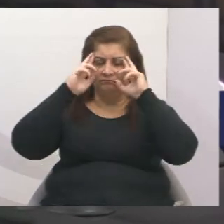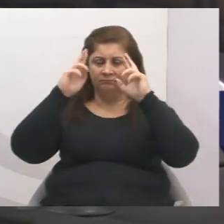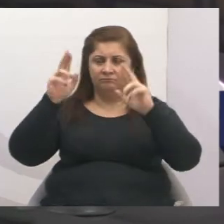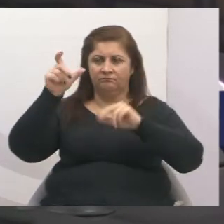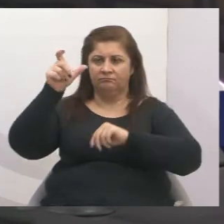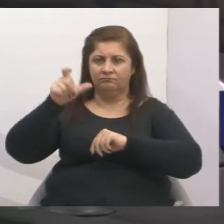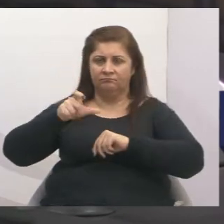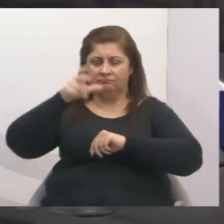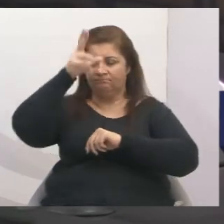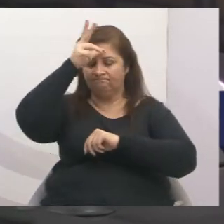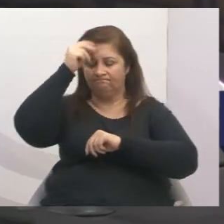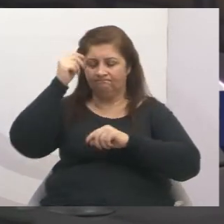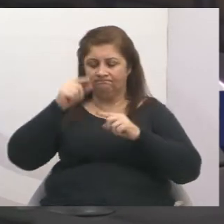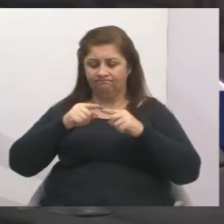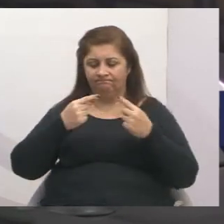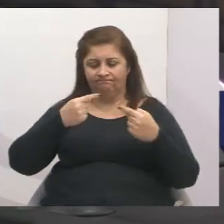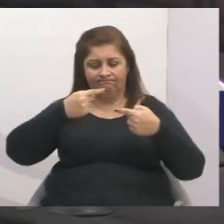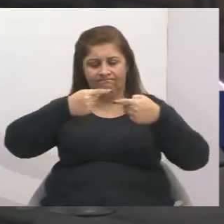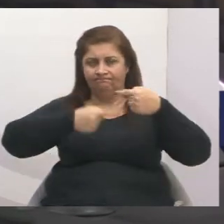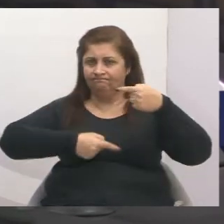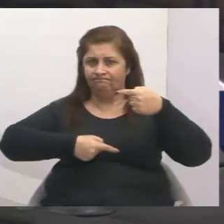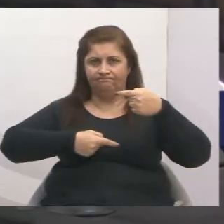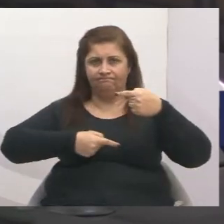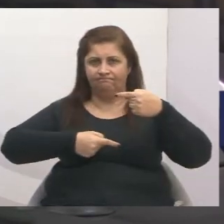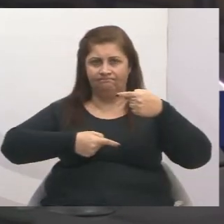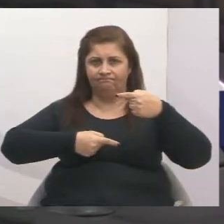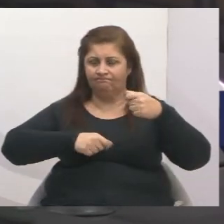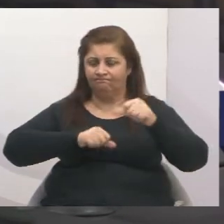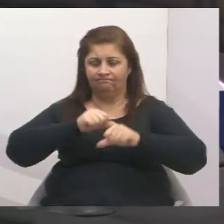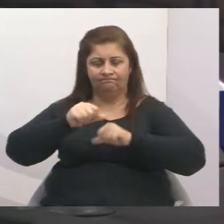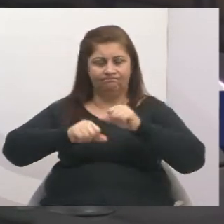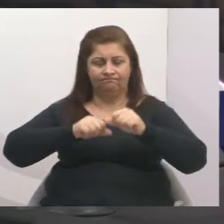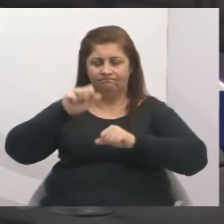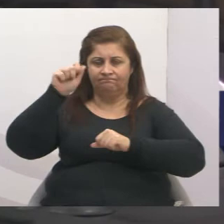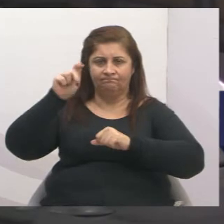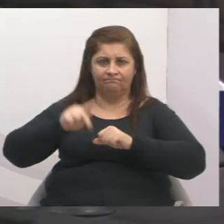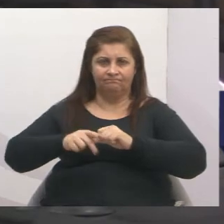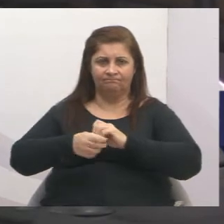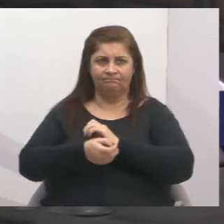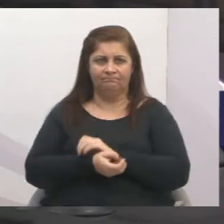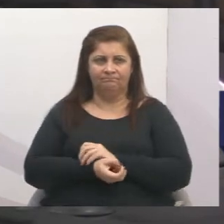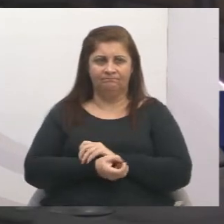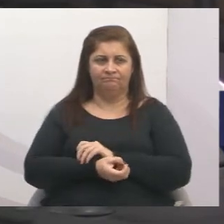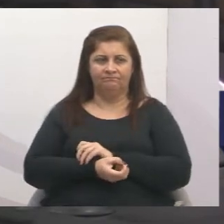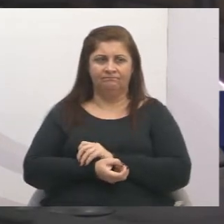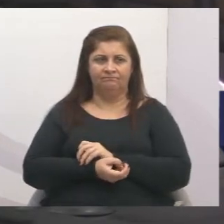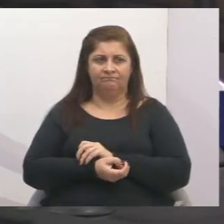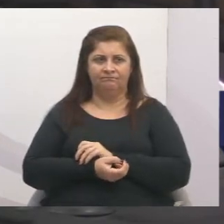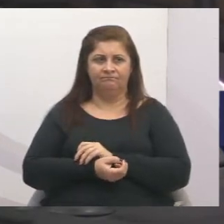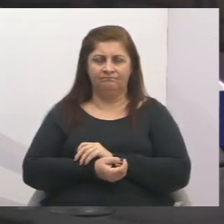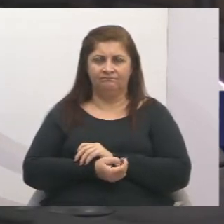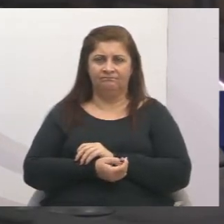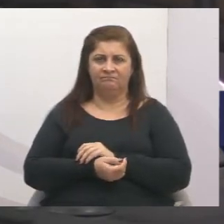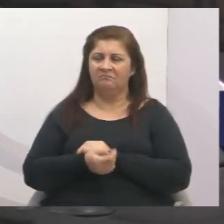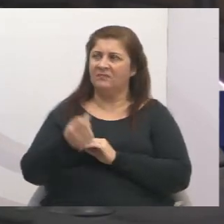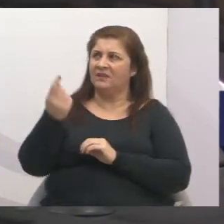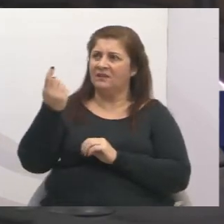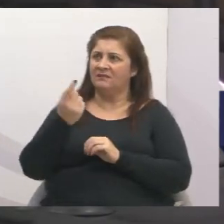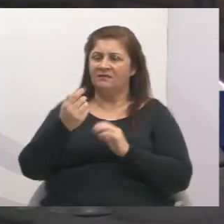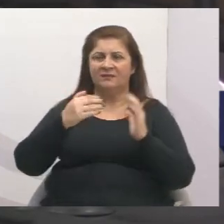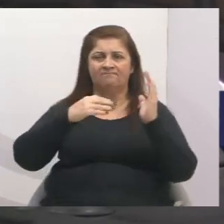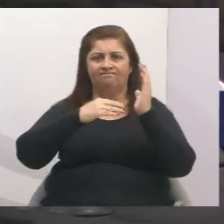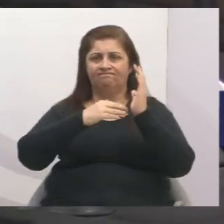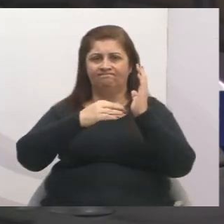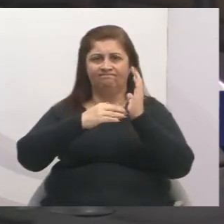tenho como concordar numa reforma da Previdência imposta pelo Congresso Nacional que